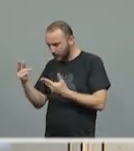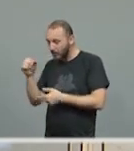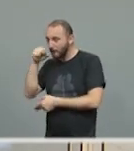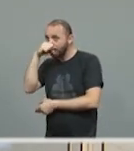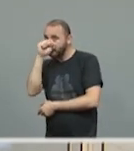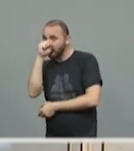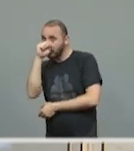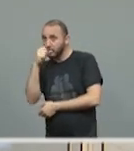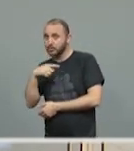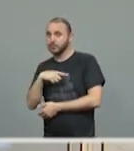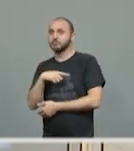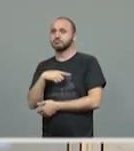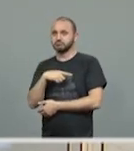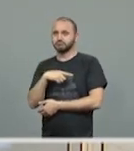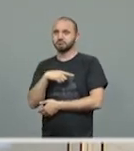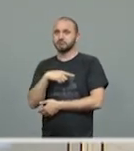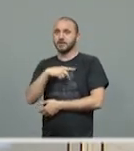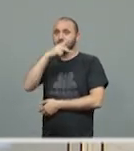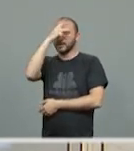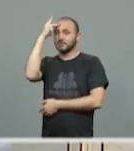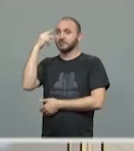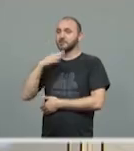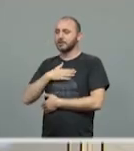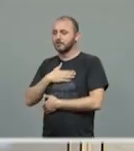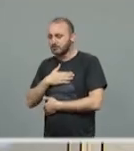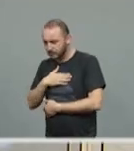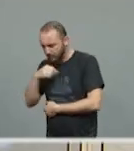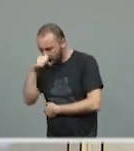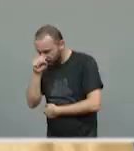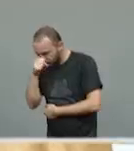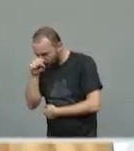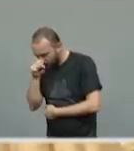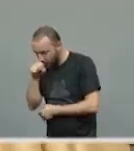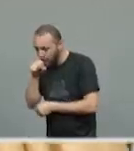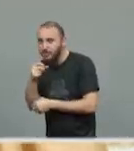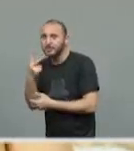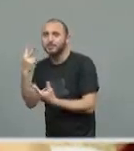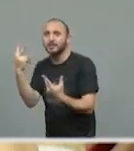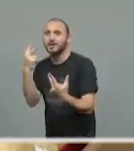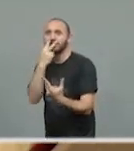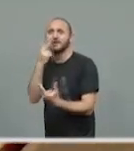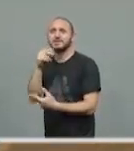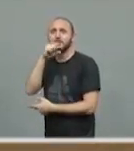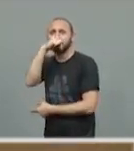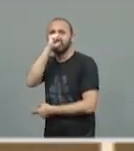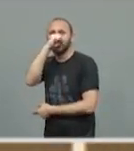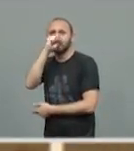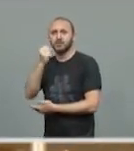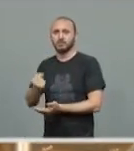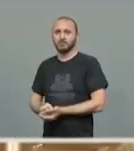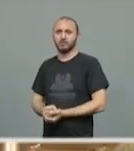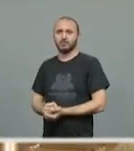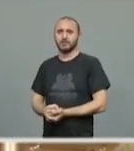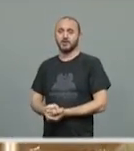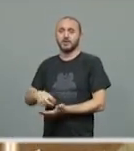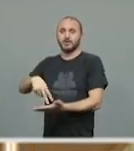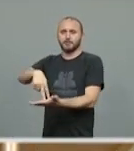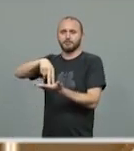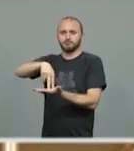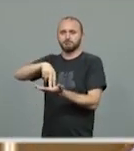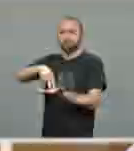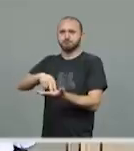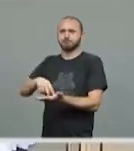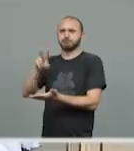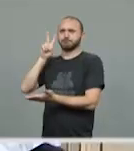porcos. Quem anda de cabeça e focinho para baixo é porco. Pé no chão, olhar